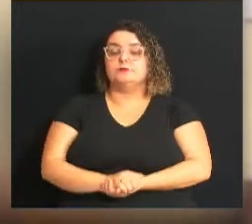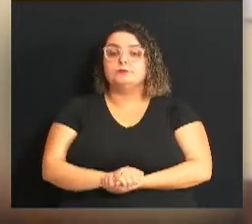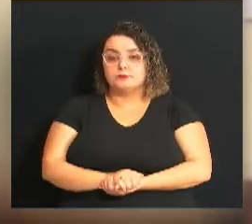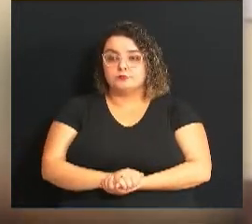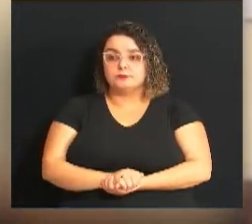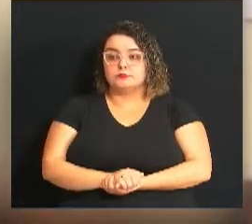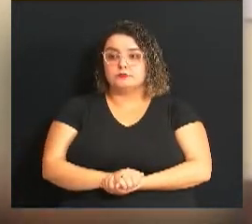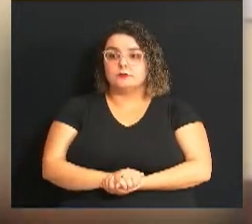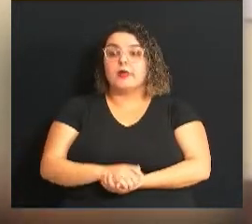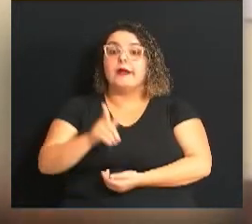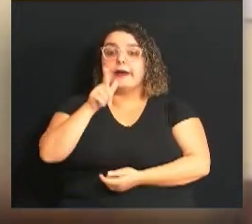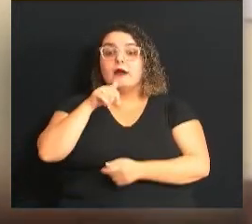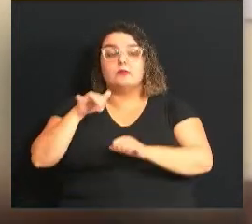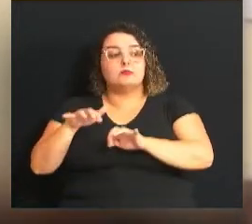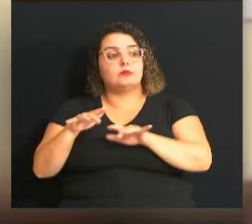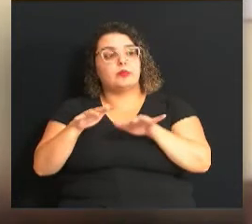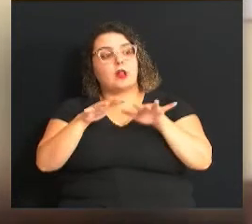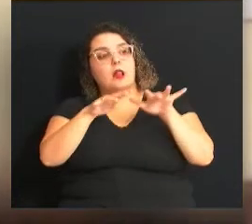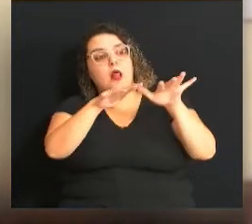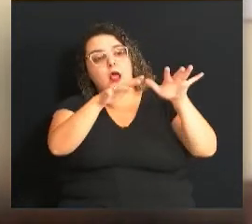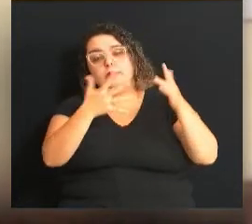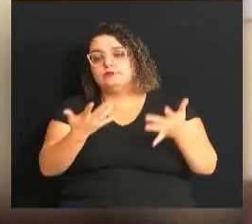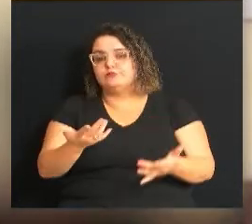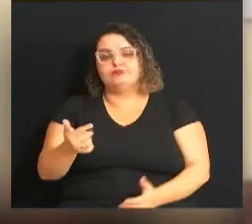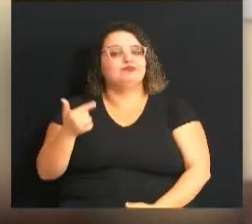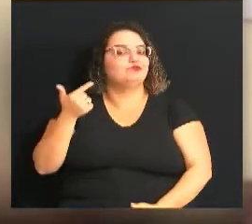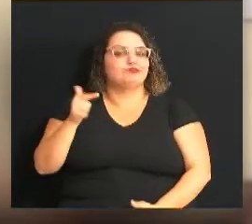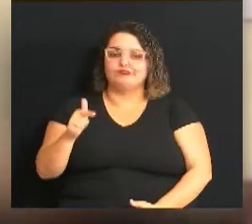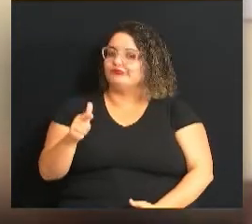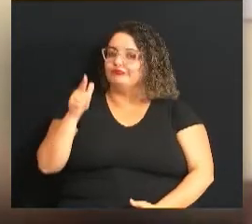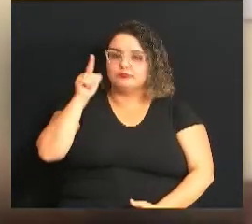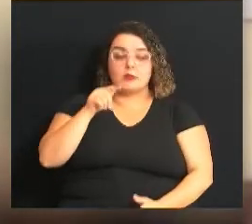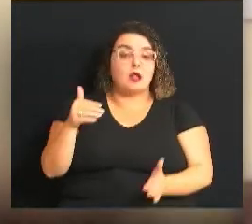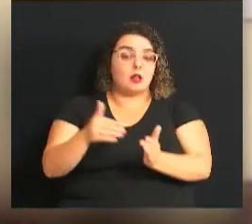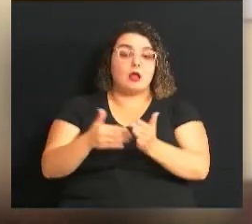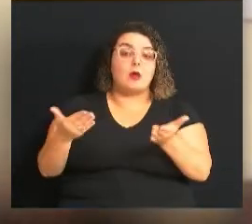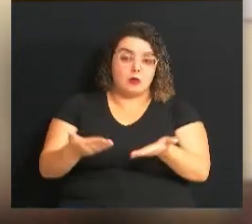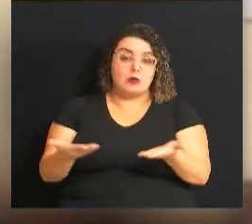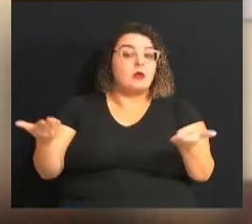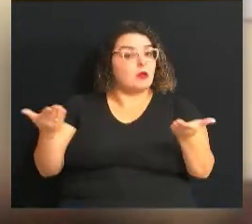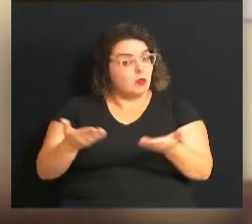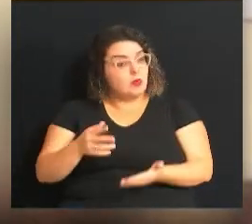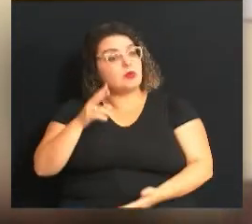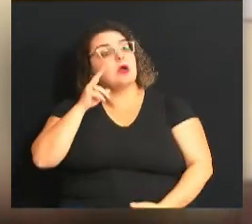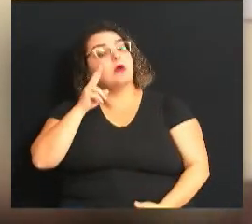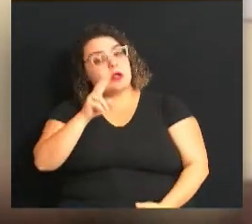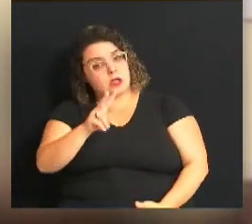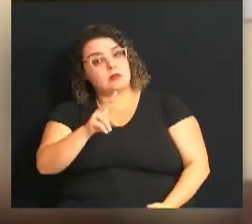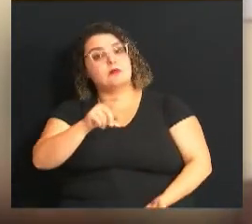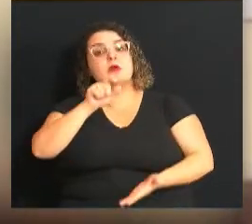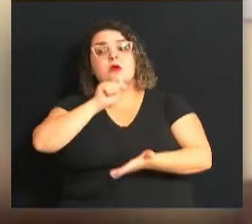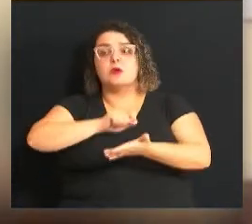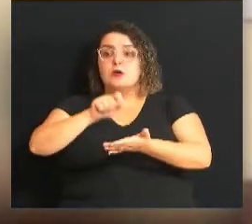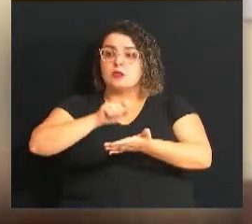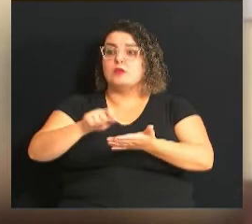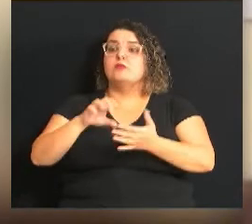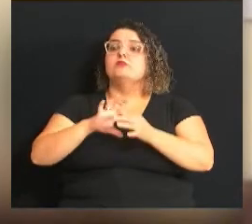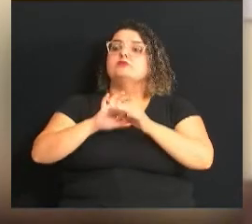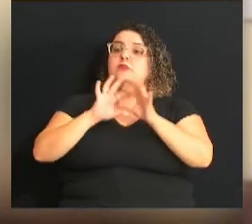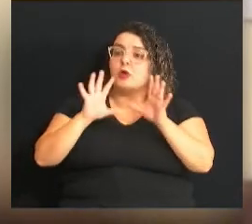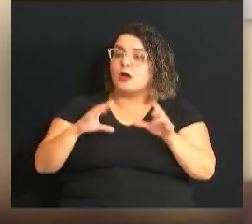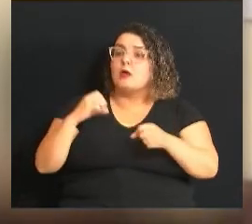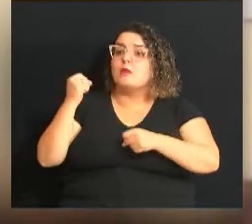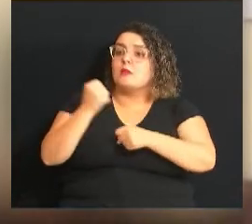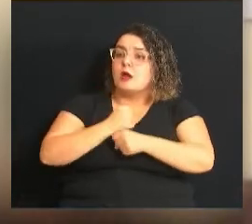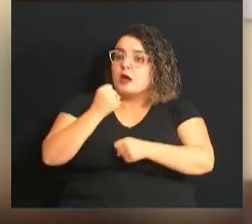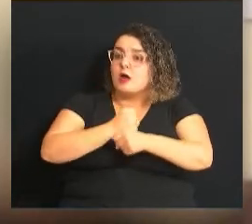de água, né, e não tinham conseguido até hoje. E hoje eles viram ali ser assinada a autorização para a construção